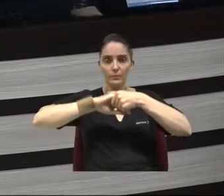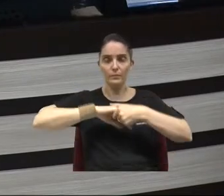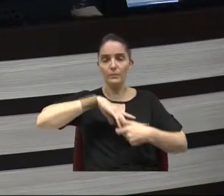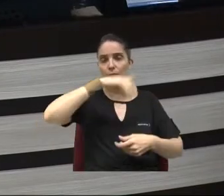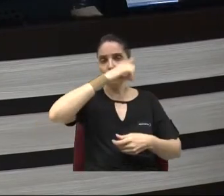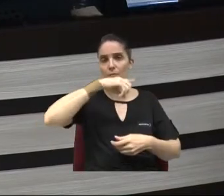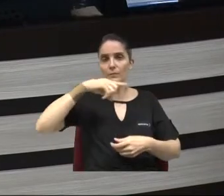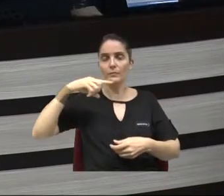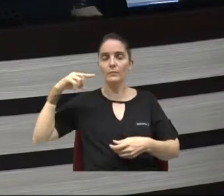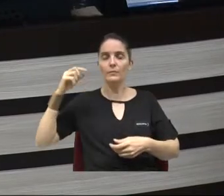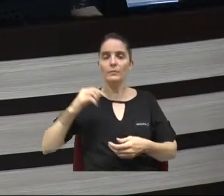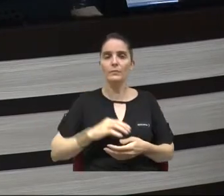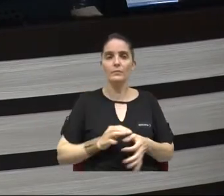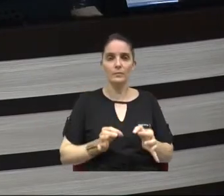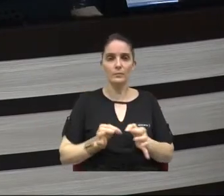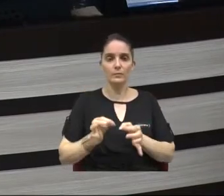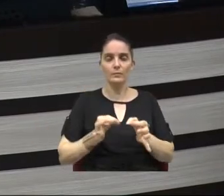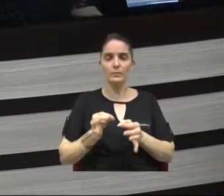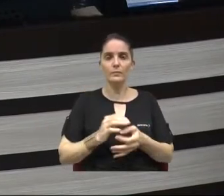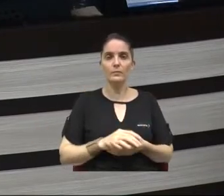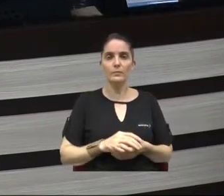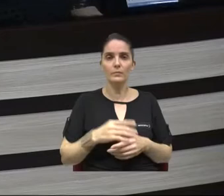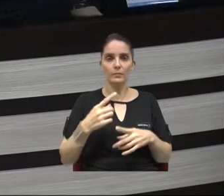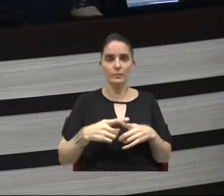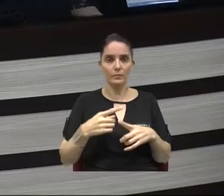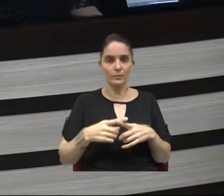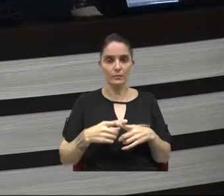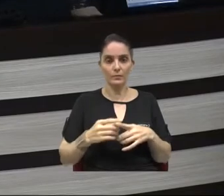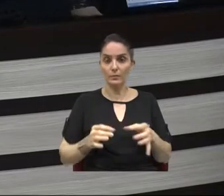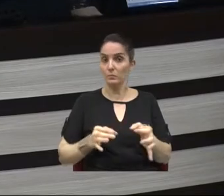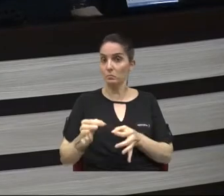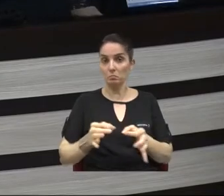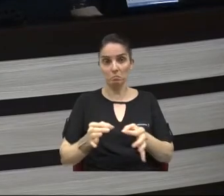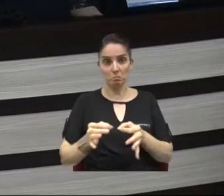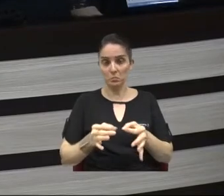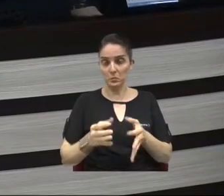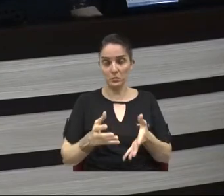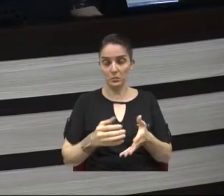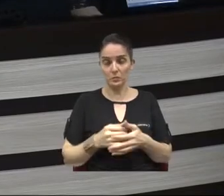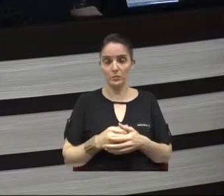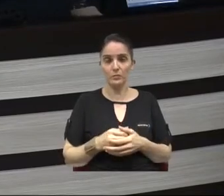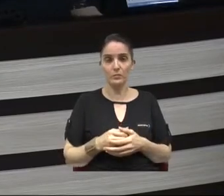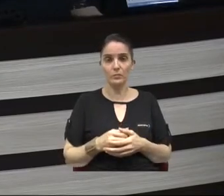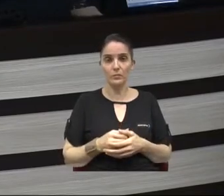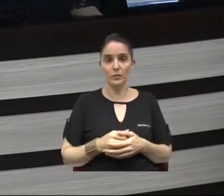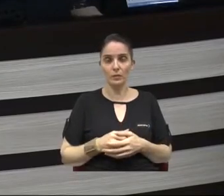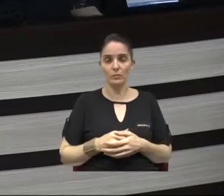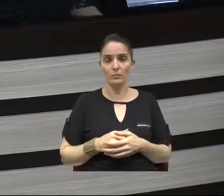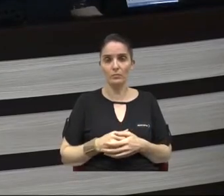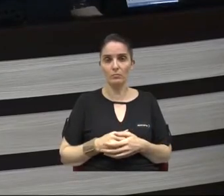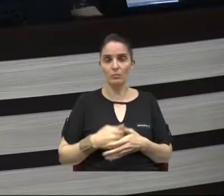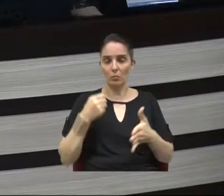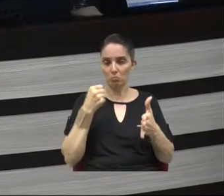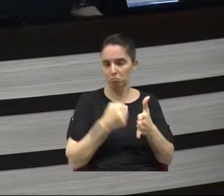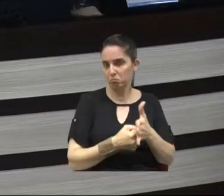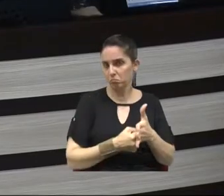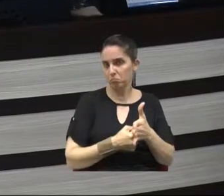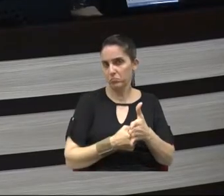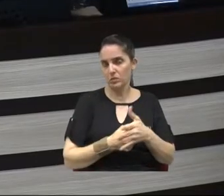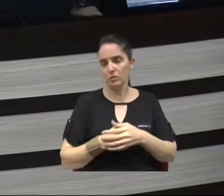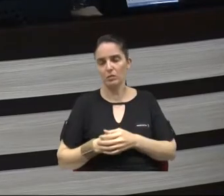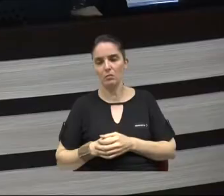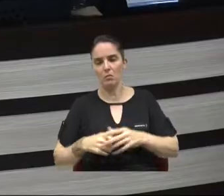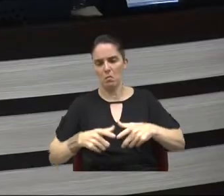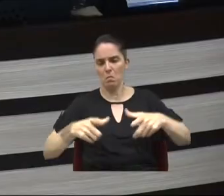Mayra pela propositura, que apesar de não ser um projeto tão corriqueiro que impacta diretamente a vida da